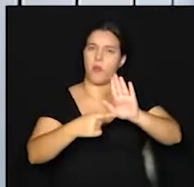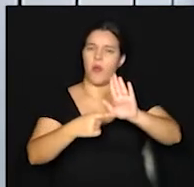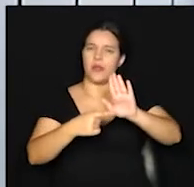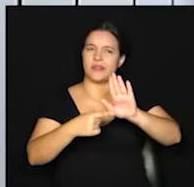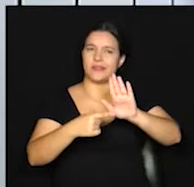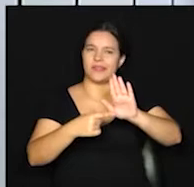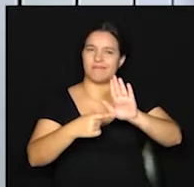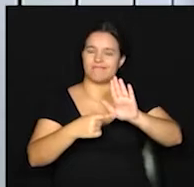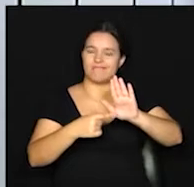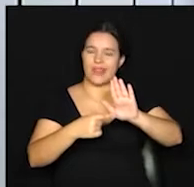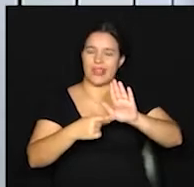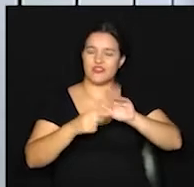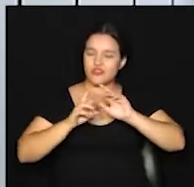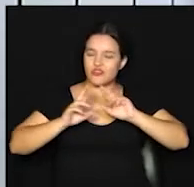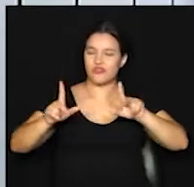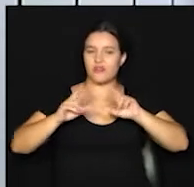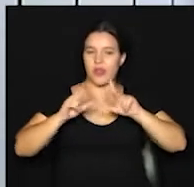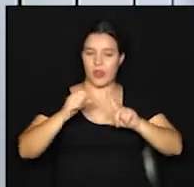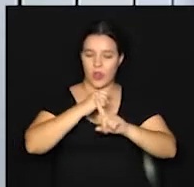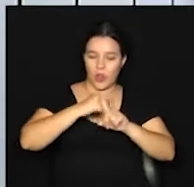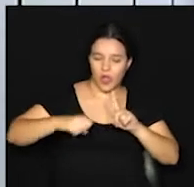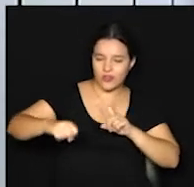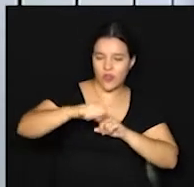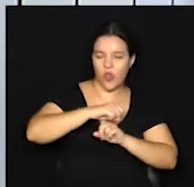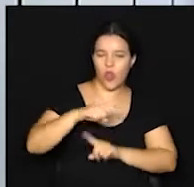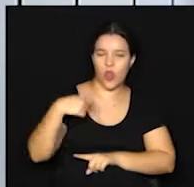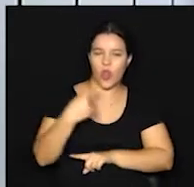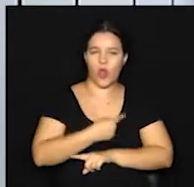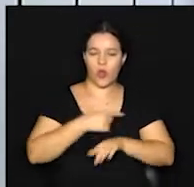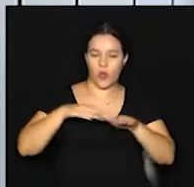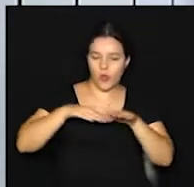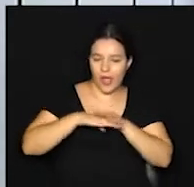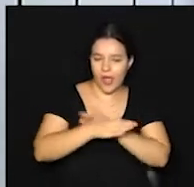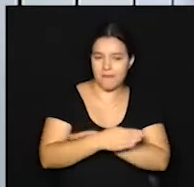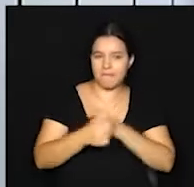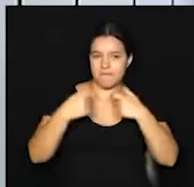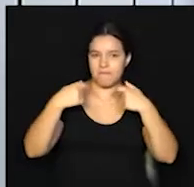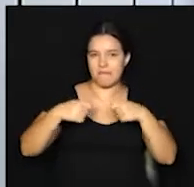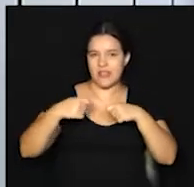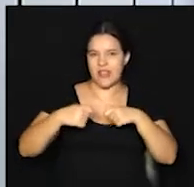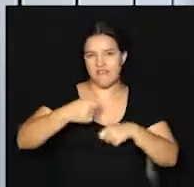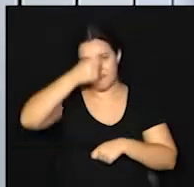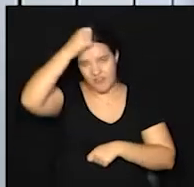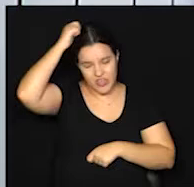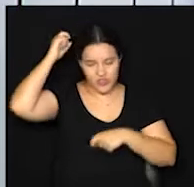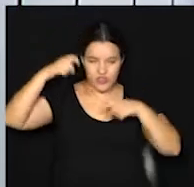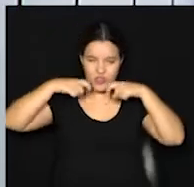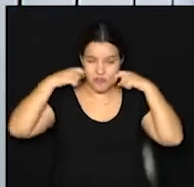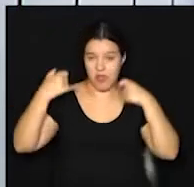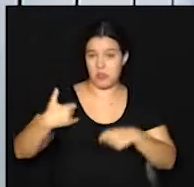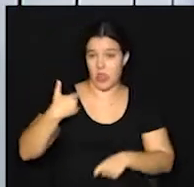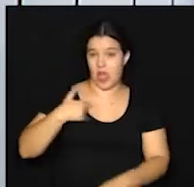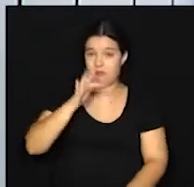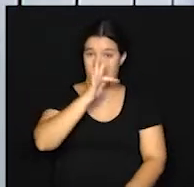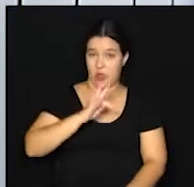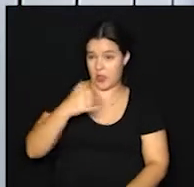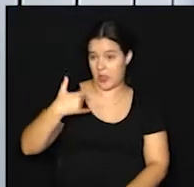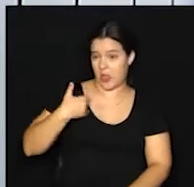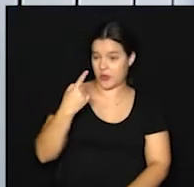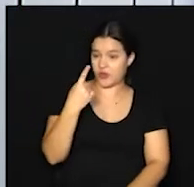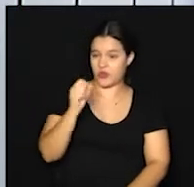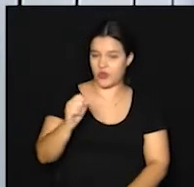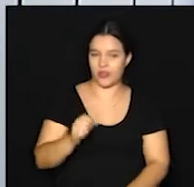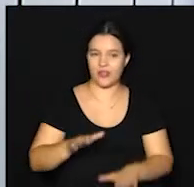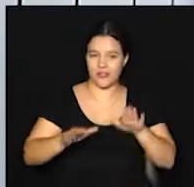Porque a nossa sociedade, ela é tão condicionada, né? Tem que passar na faculdade com 18, 19 anos. Aí você tem